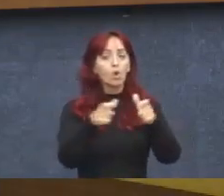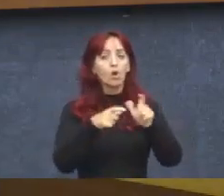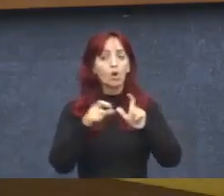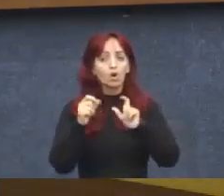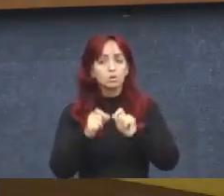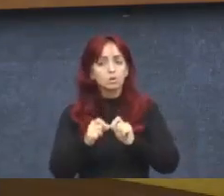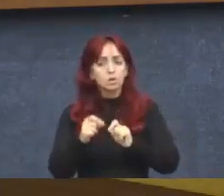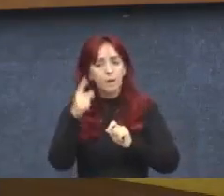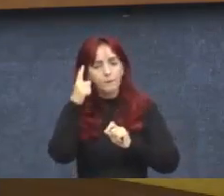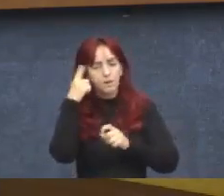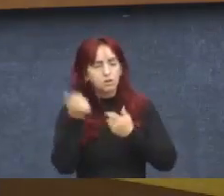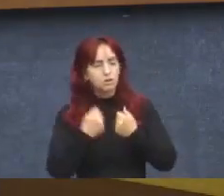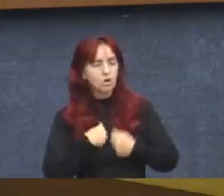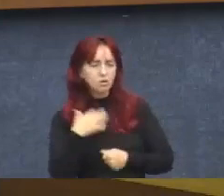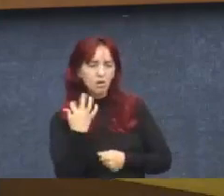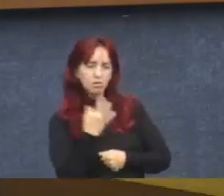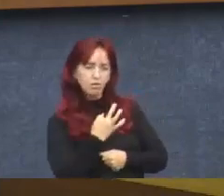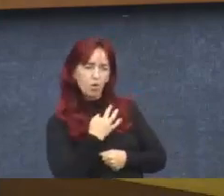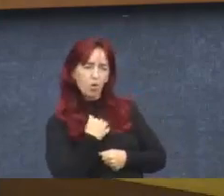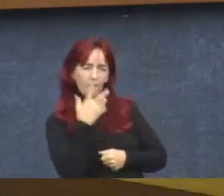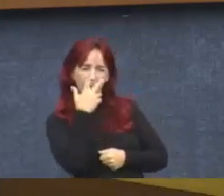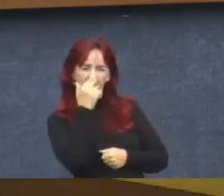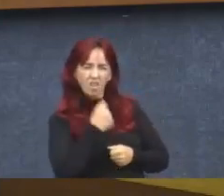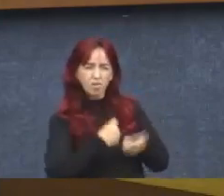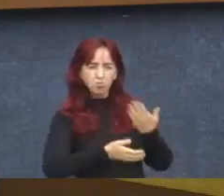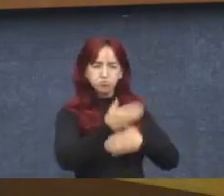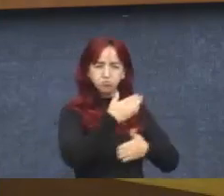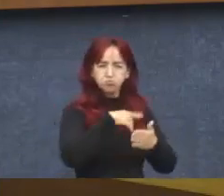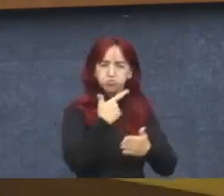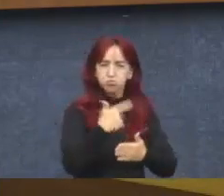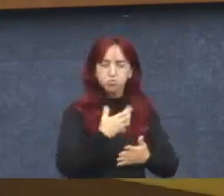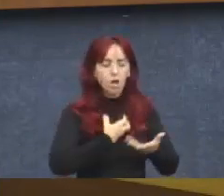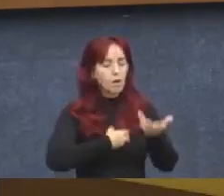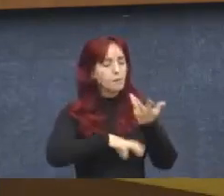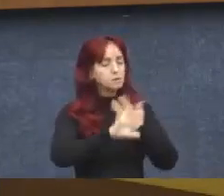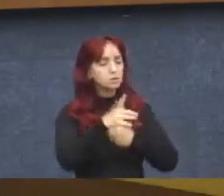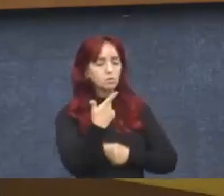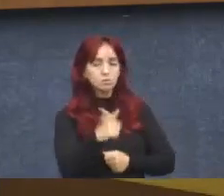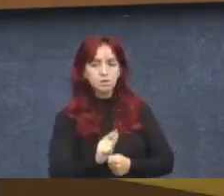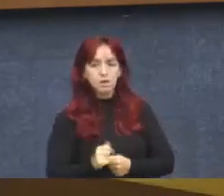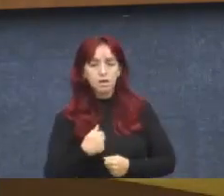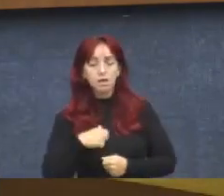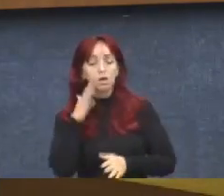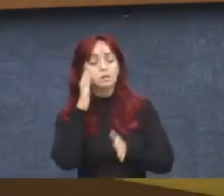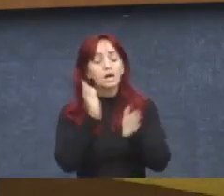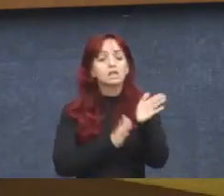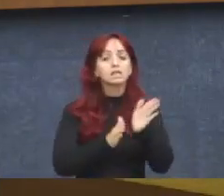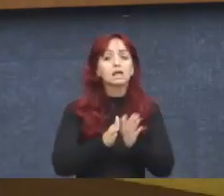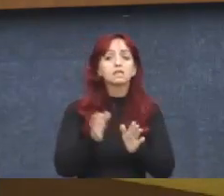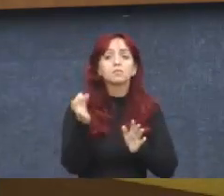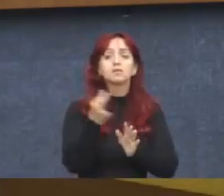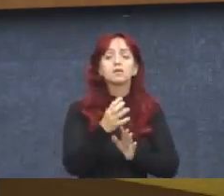comumente nossas dores doem mais do que a deles. Quando a gente acessa o especismo, começa a buscar a